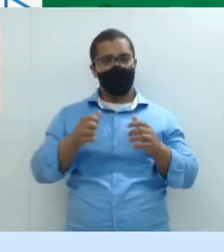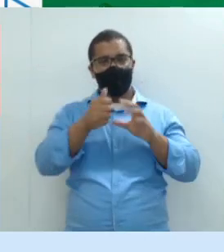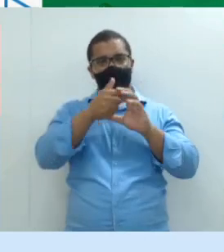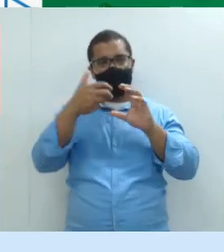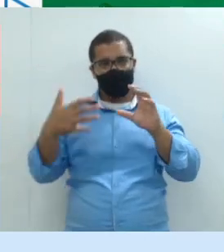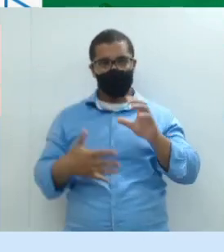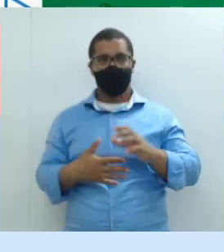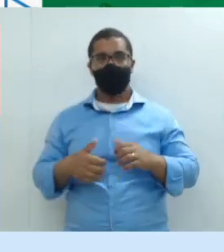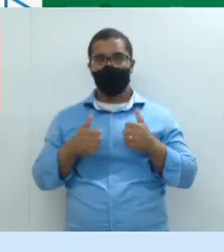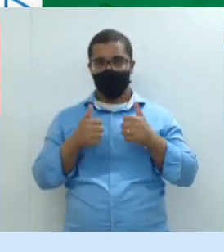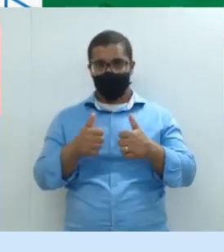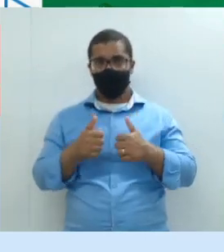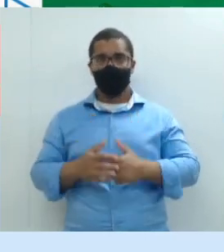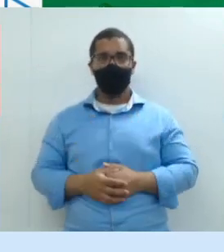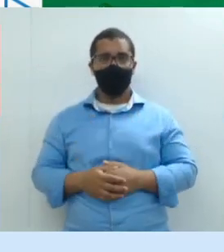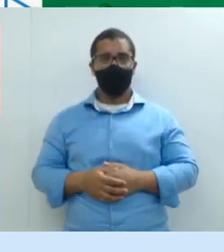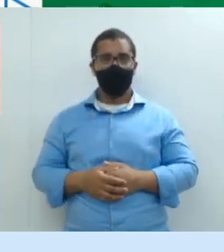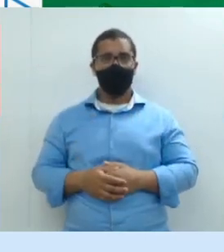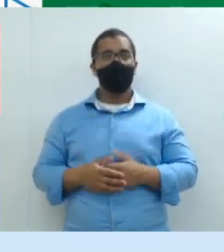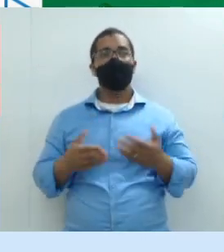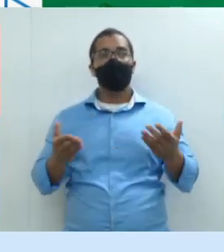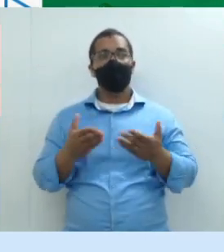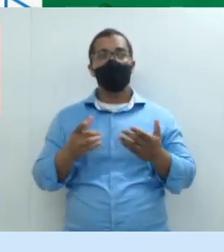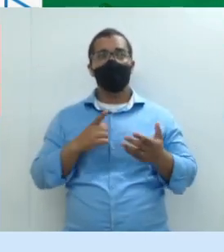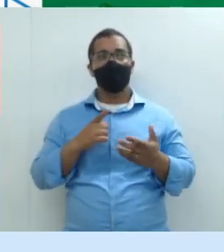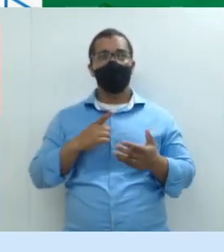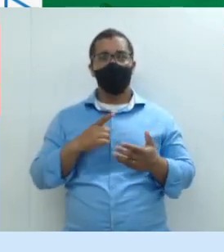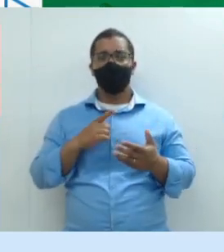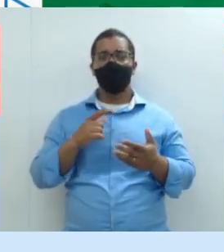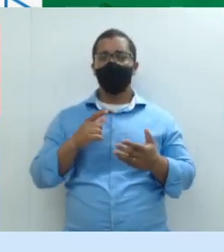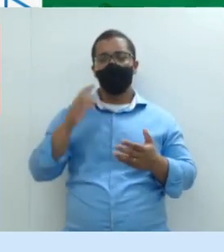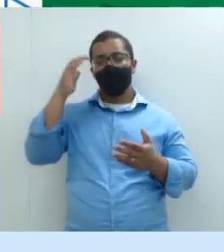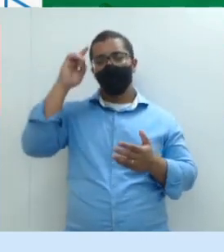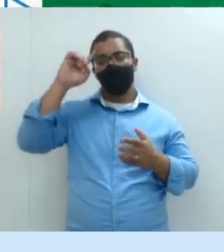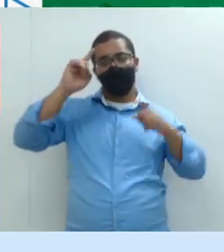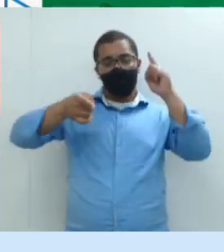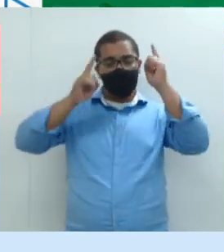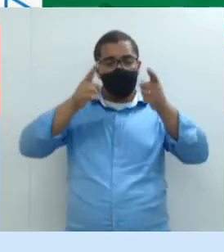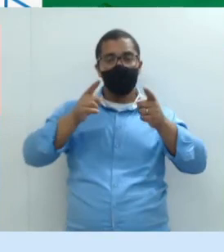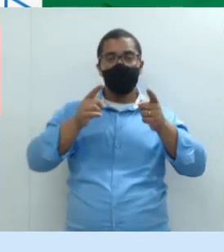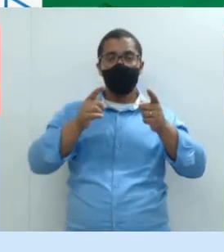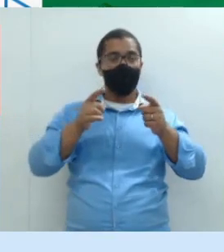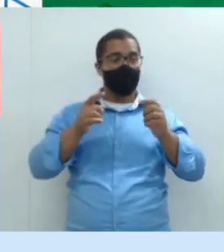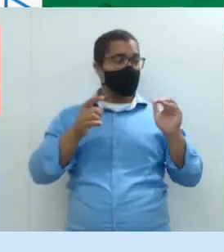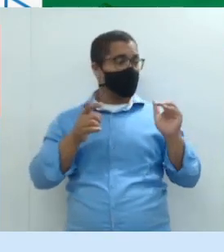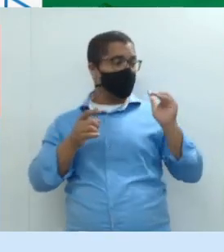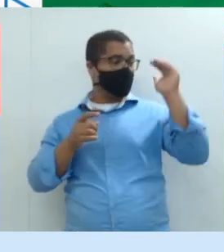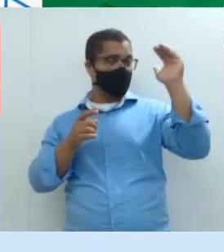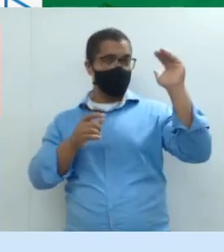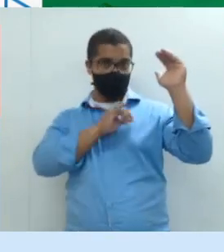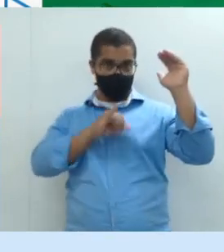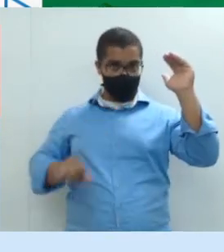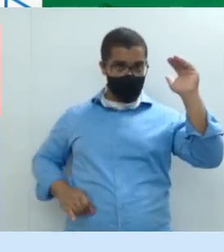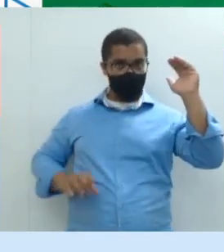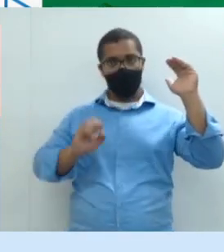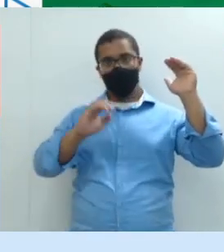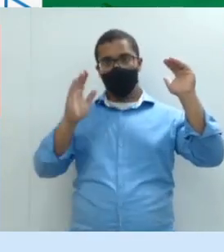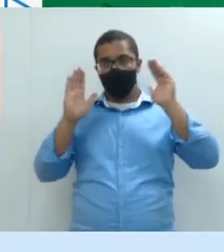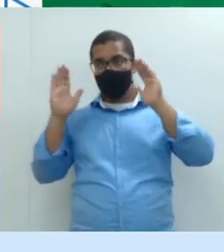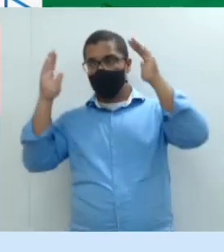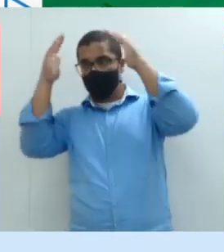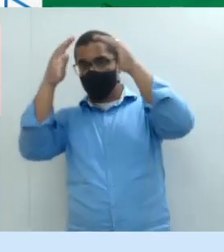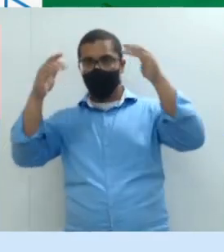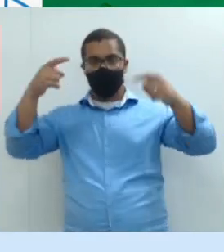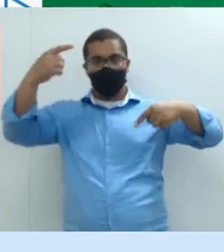que é canto, beleza? A questão das investiduras, quem manda mais, né? O imperador ou o papa? Vale a pena a gente observar isso daí. Vai ter